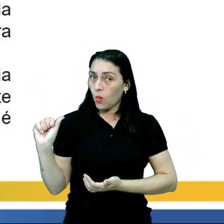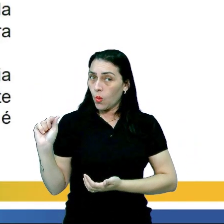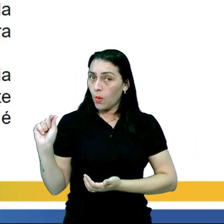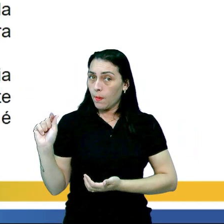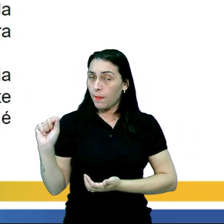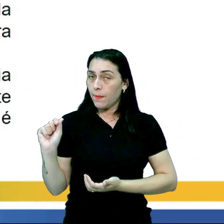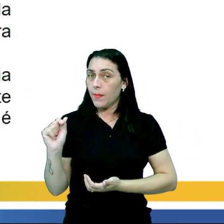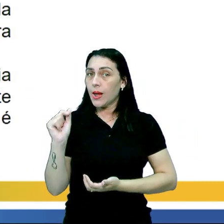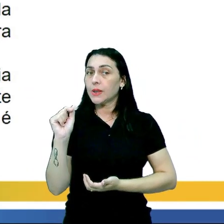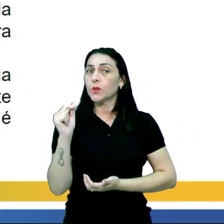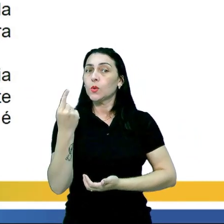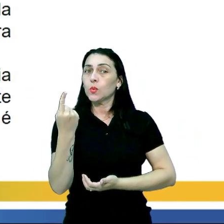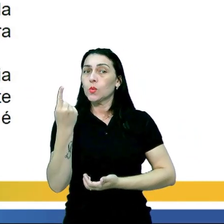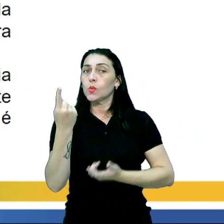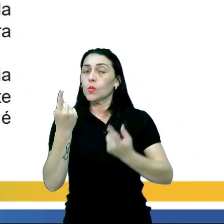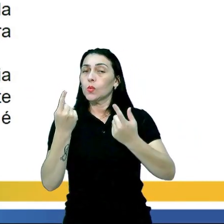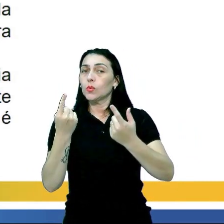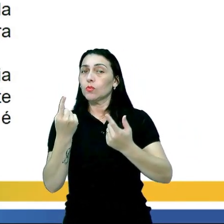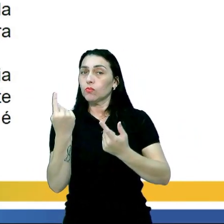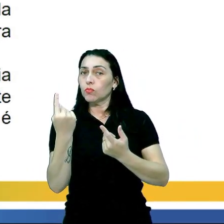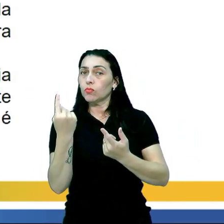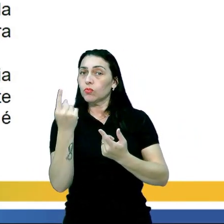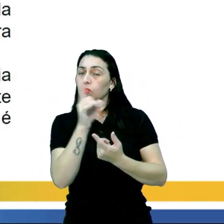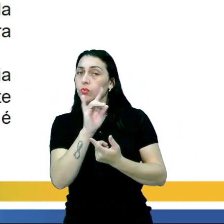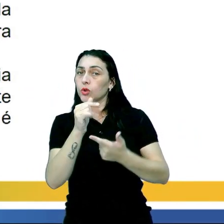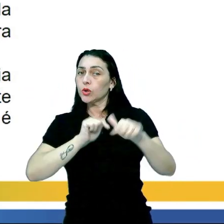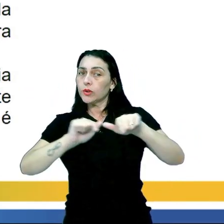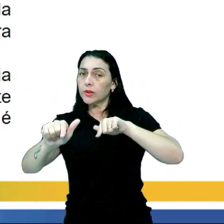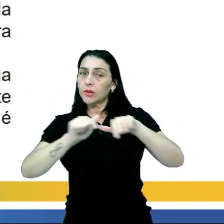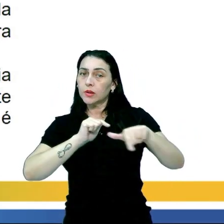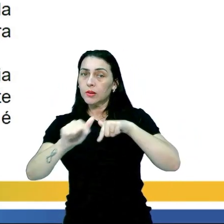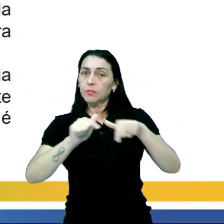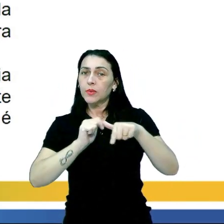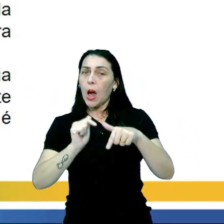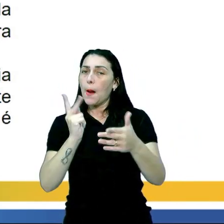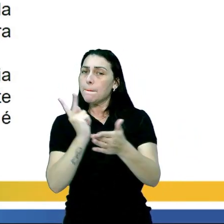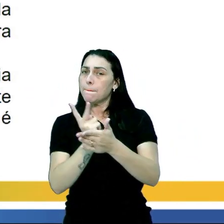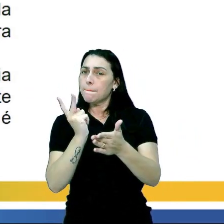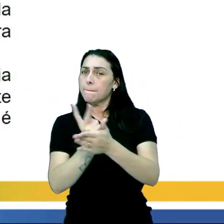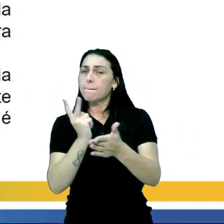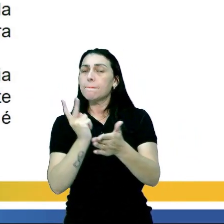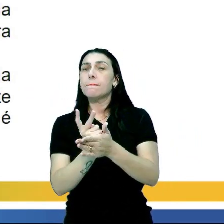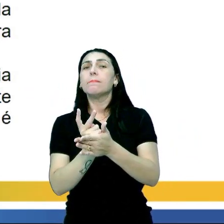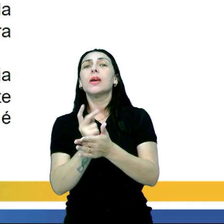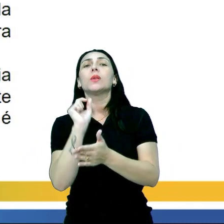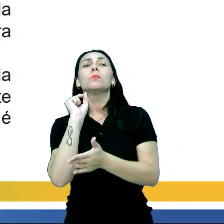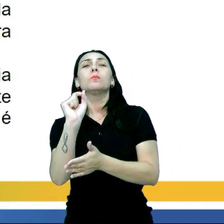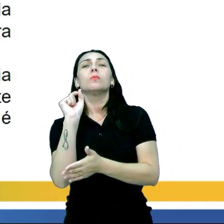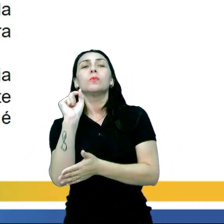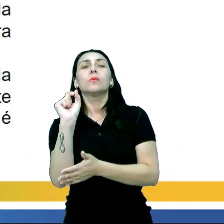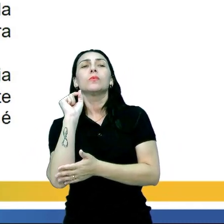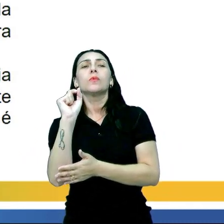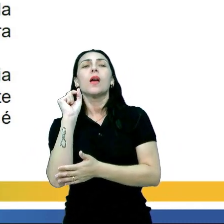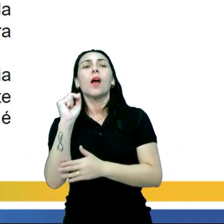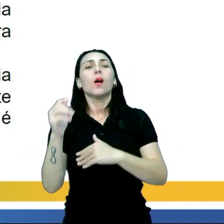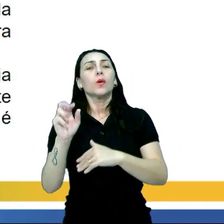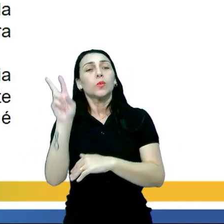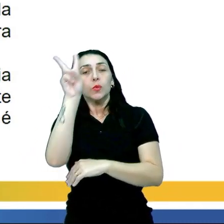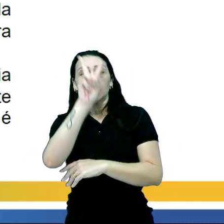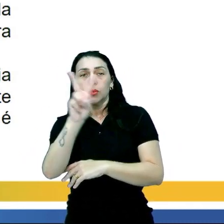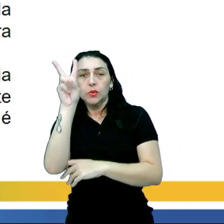A, o preço de um dia de trabalho é o mesmo que em